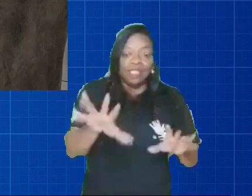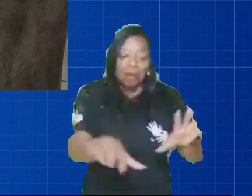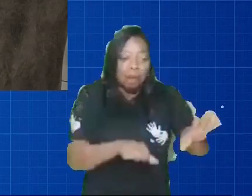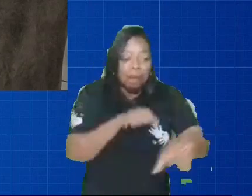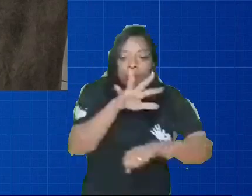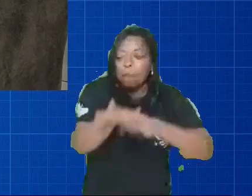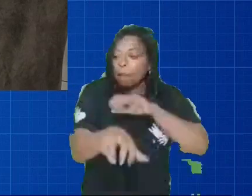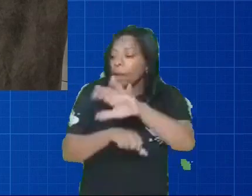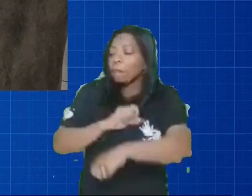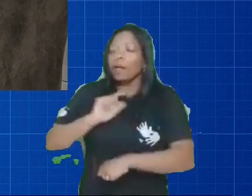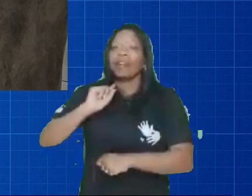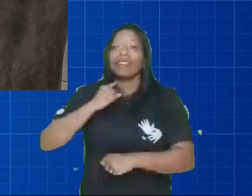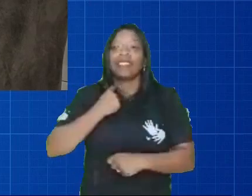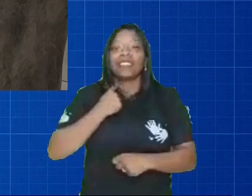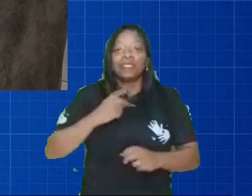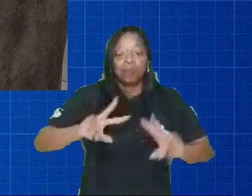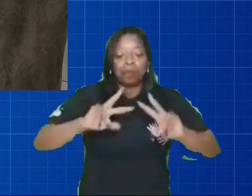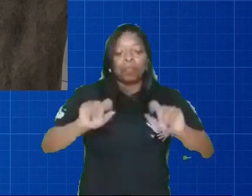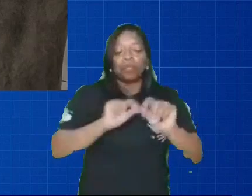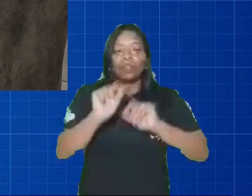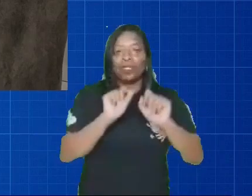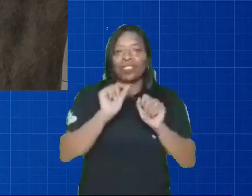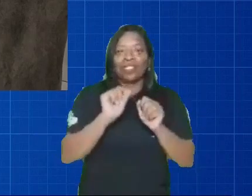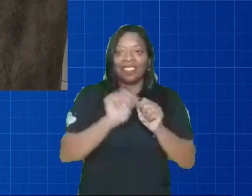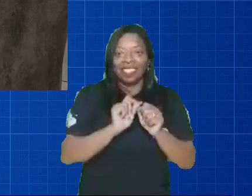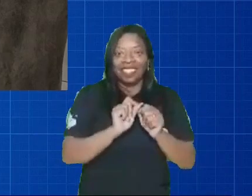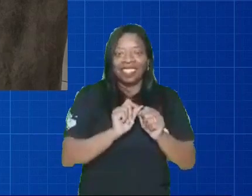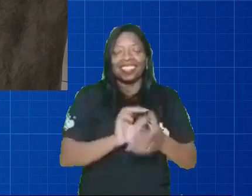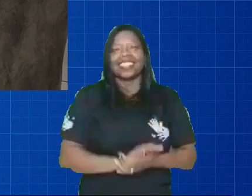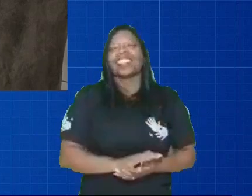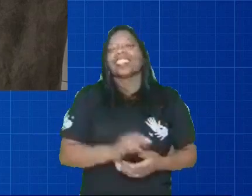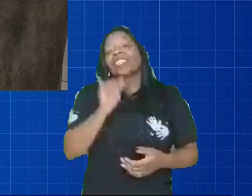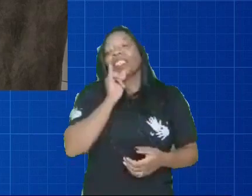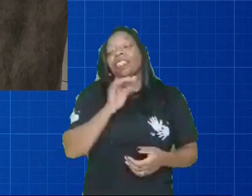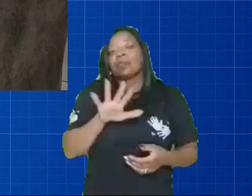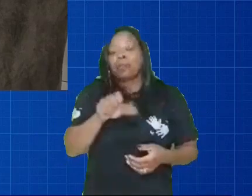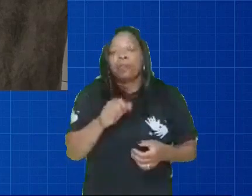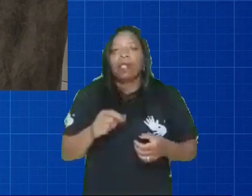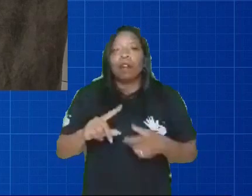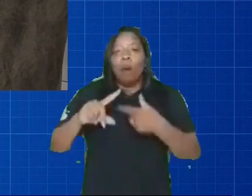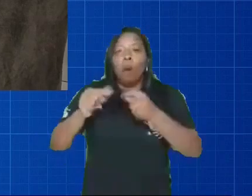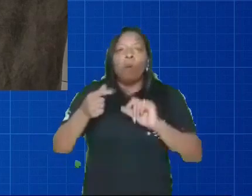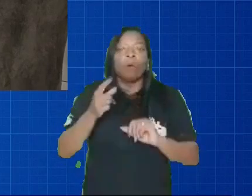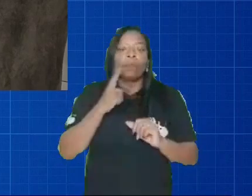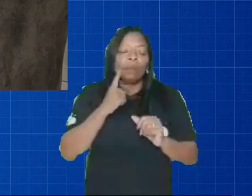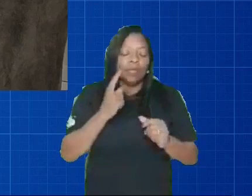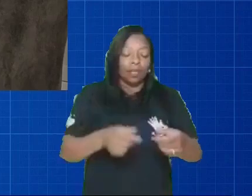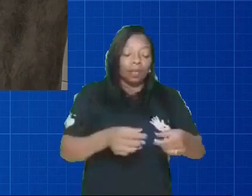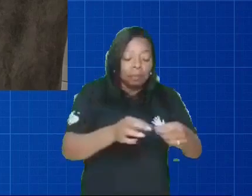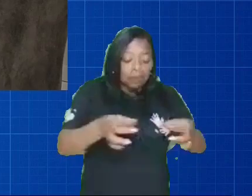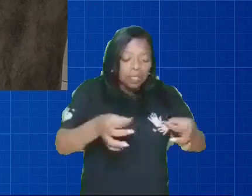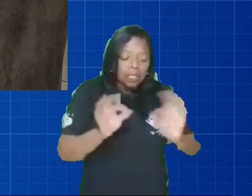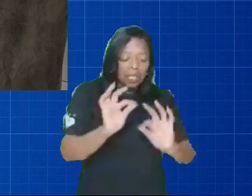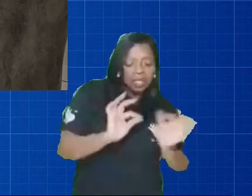pesquisa, foi muito interessante, que tipo de lixo que aparecia? O que era? A questão do papel de bala, papel de salgadinho, plástico de embalagem de